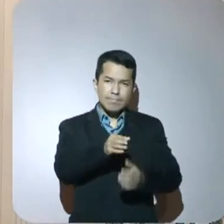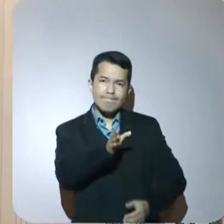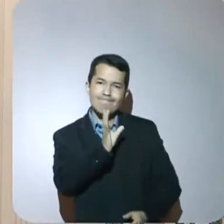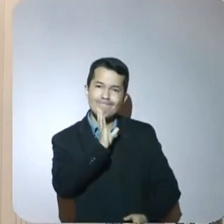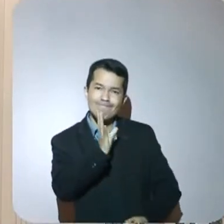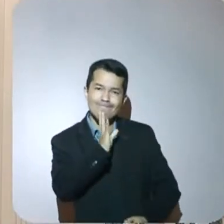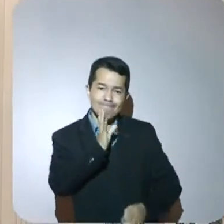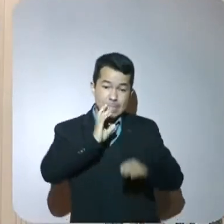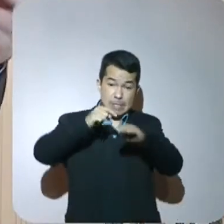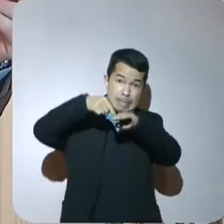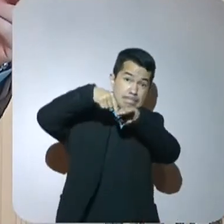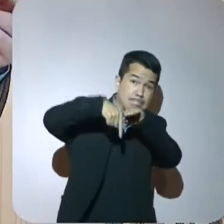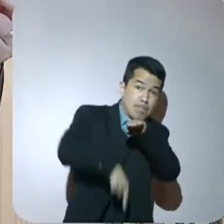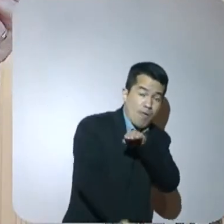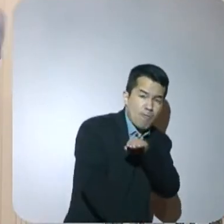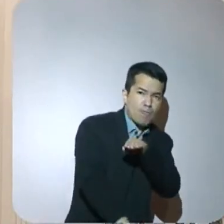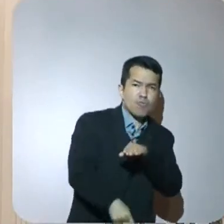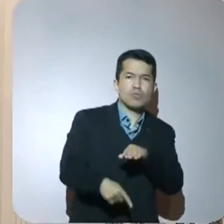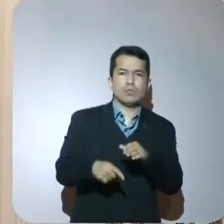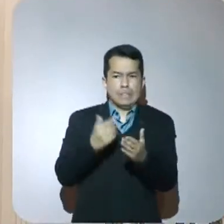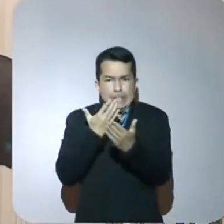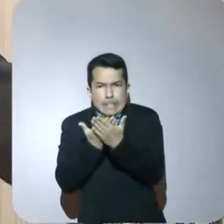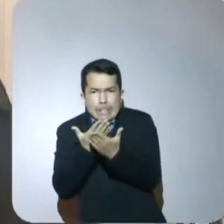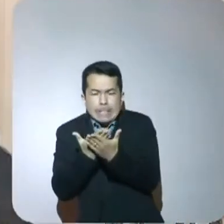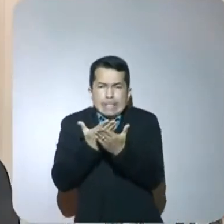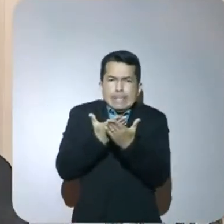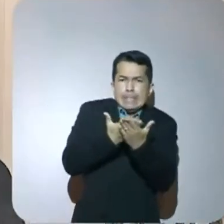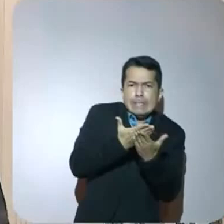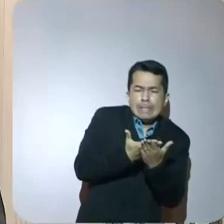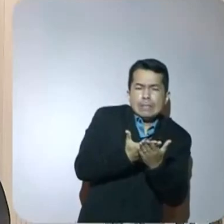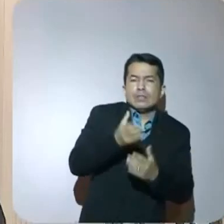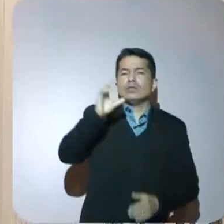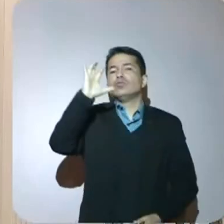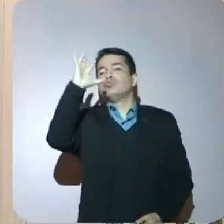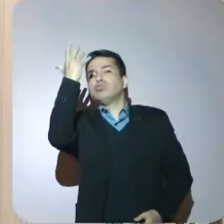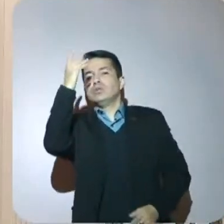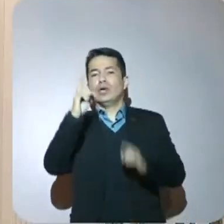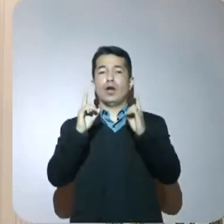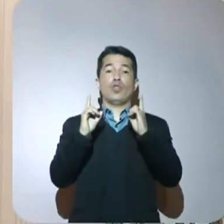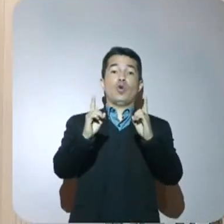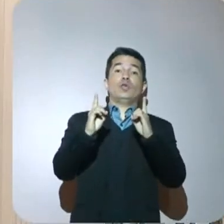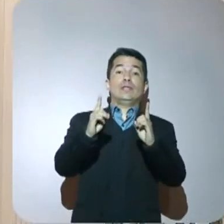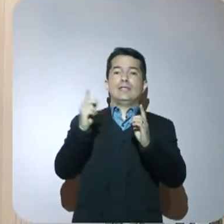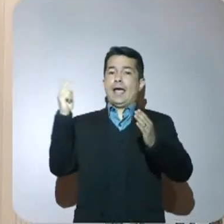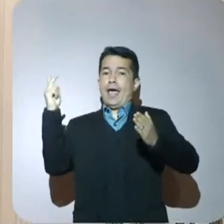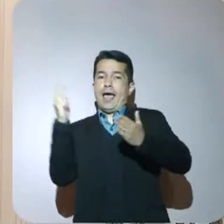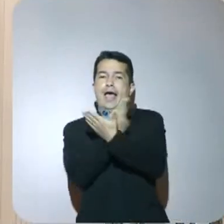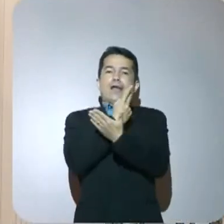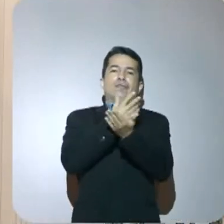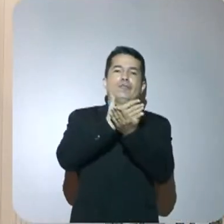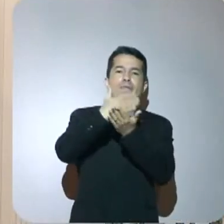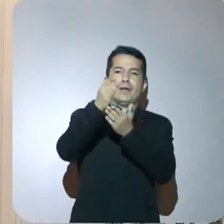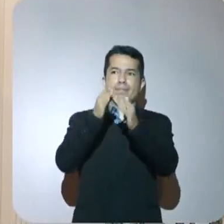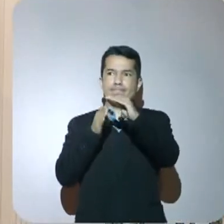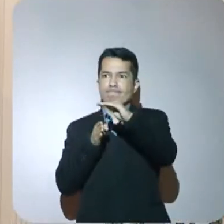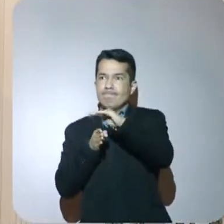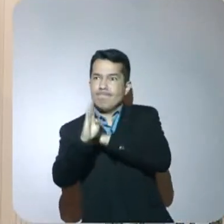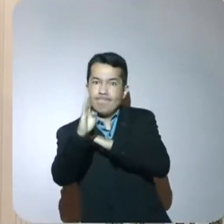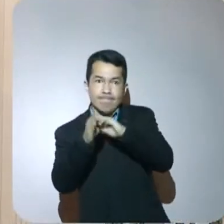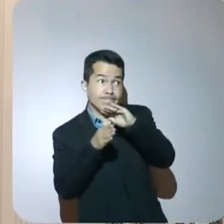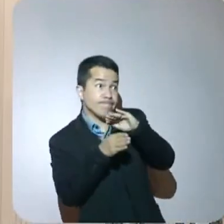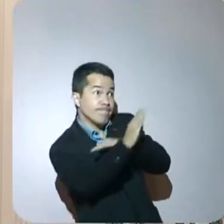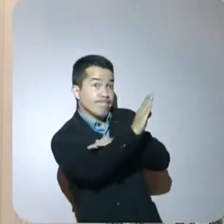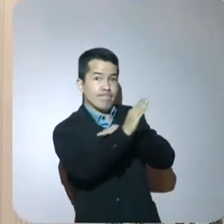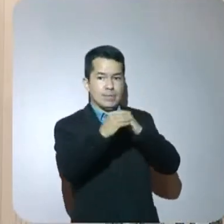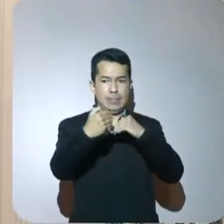desconstruídas por ventos de doutrina que corrompem a verdadeira fé. E as pessoas não têm solidez nas Escrituras para